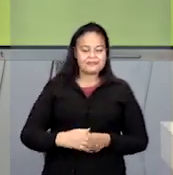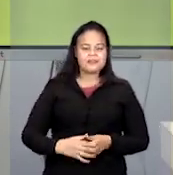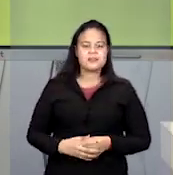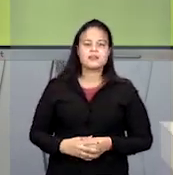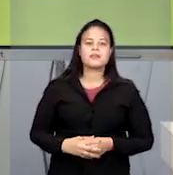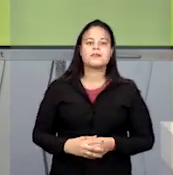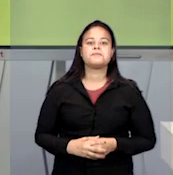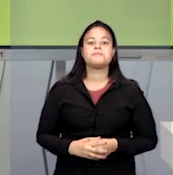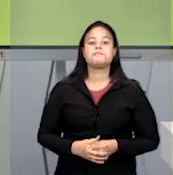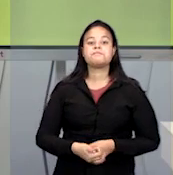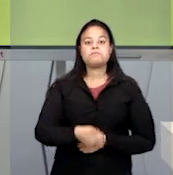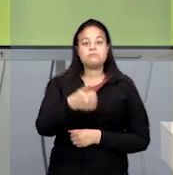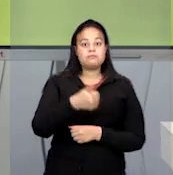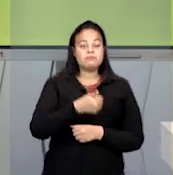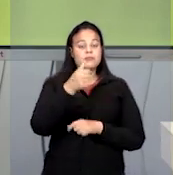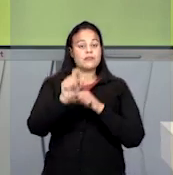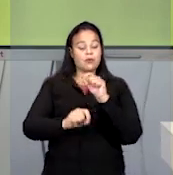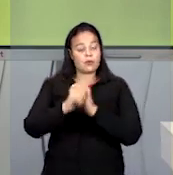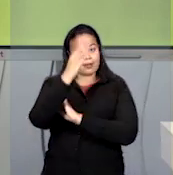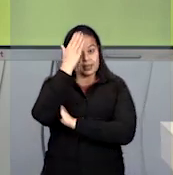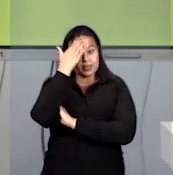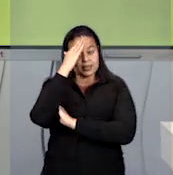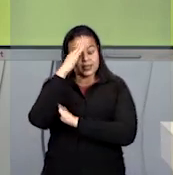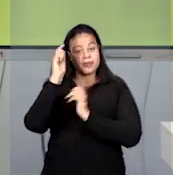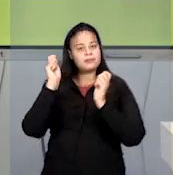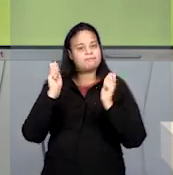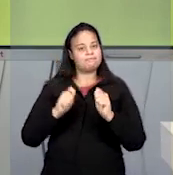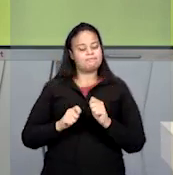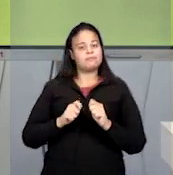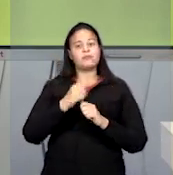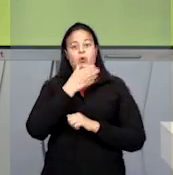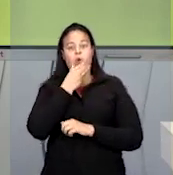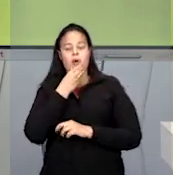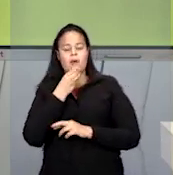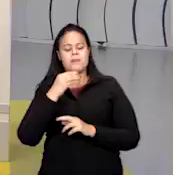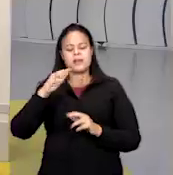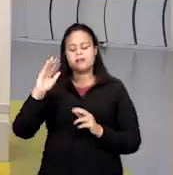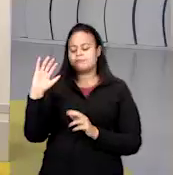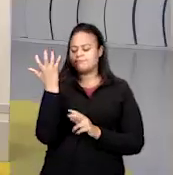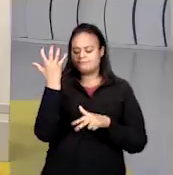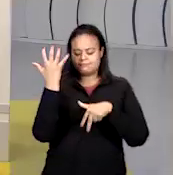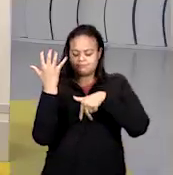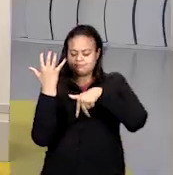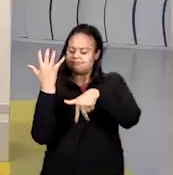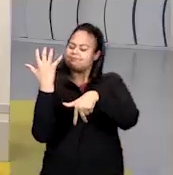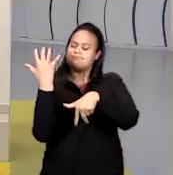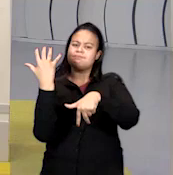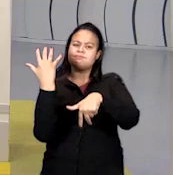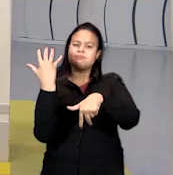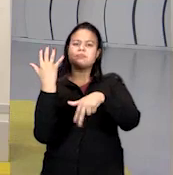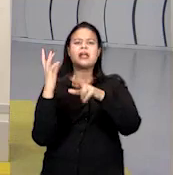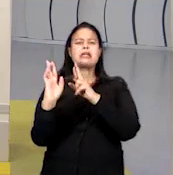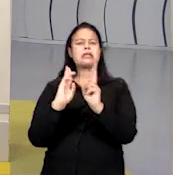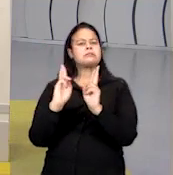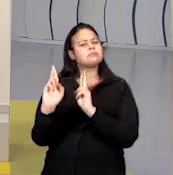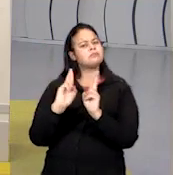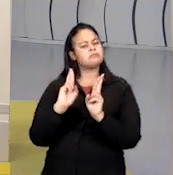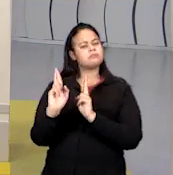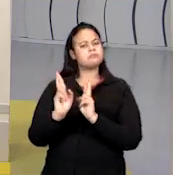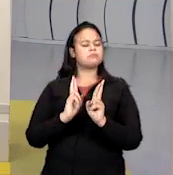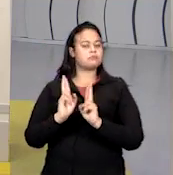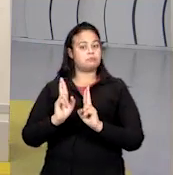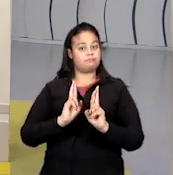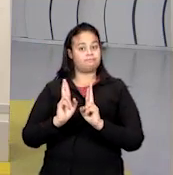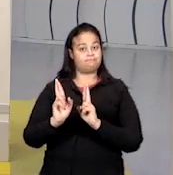Em primeiro lugar, é preciso entender que o homem se relaciona com a natureza desde o início da